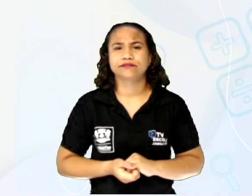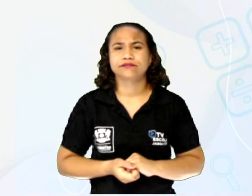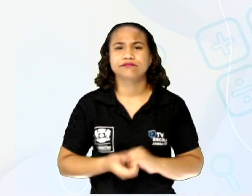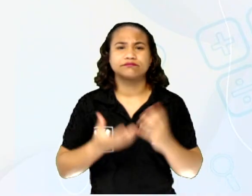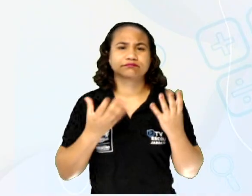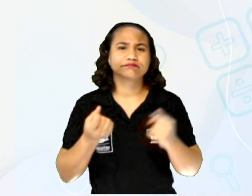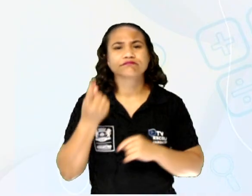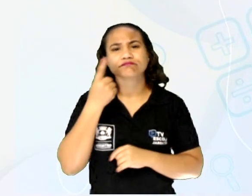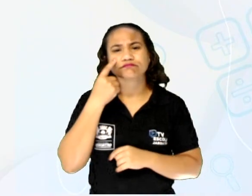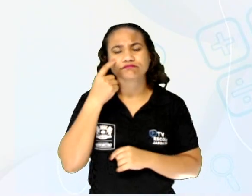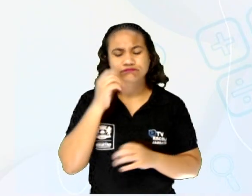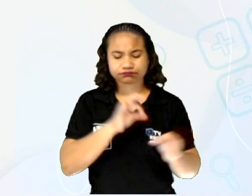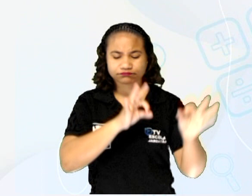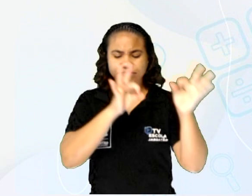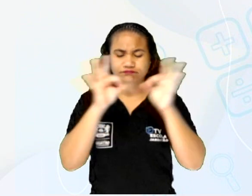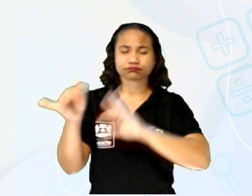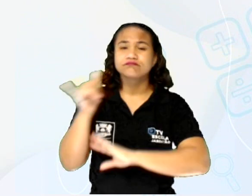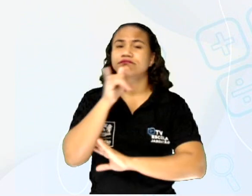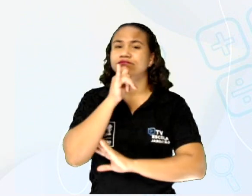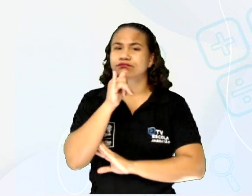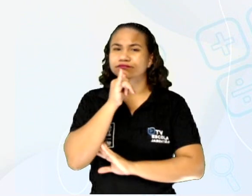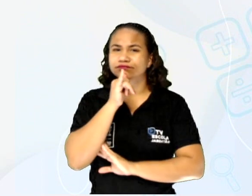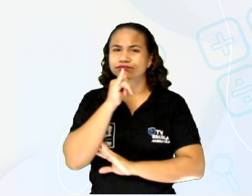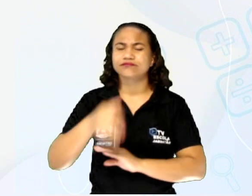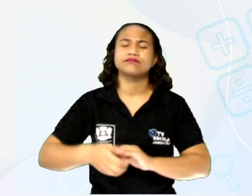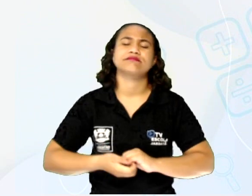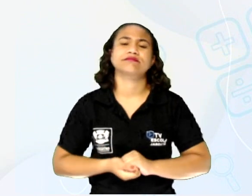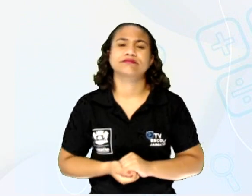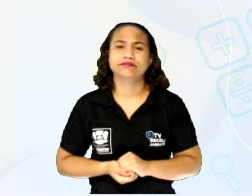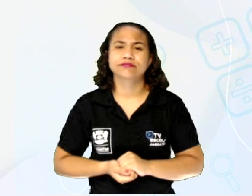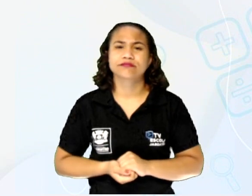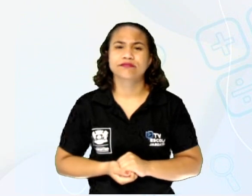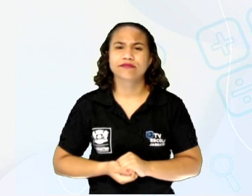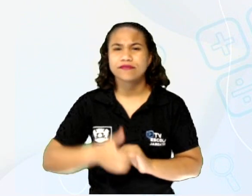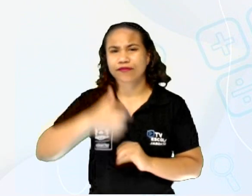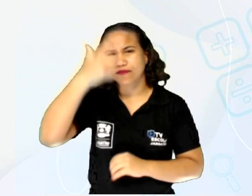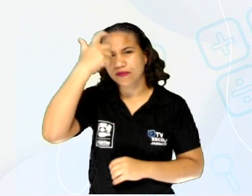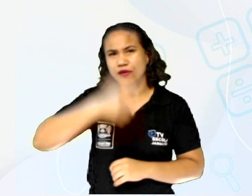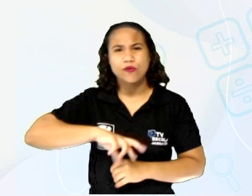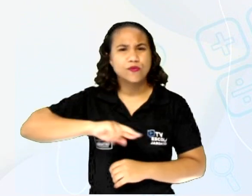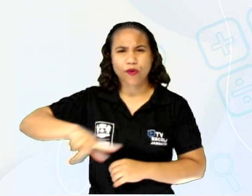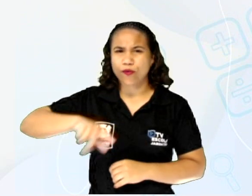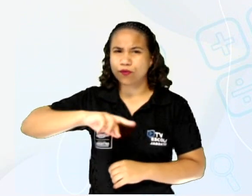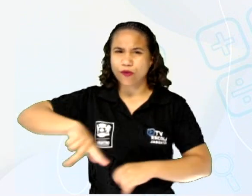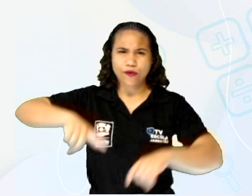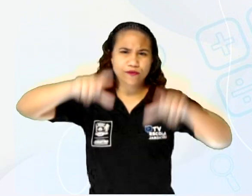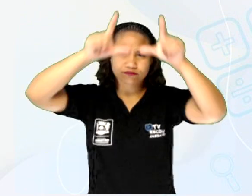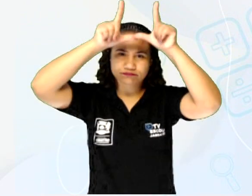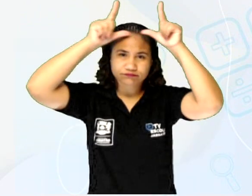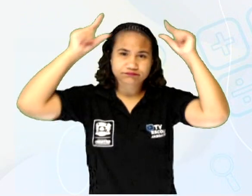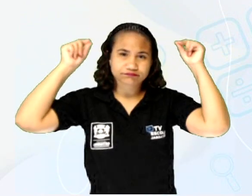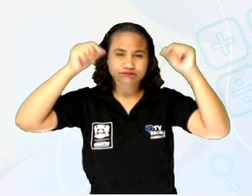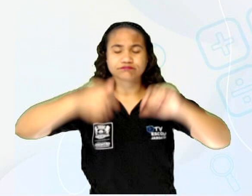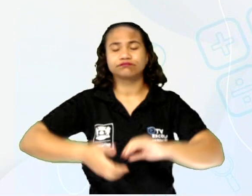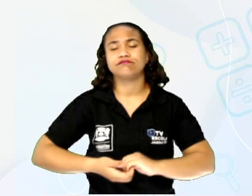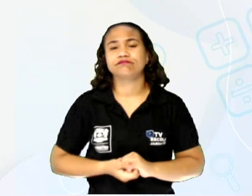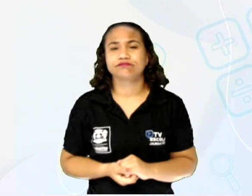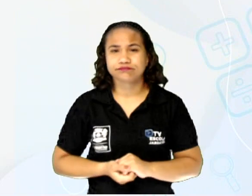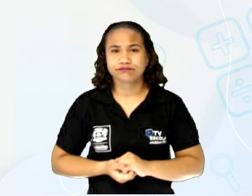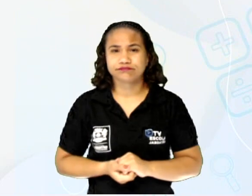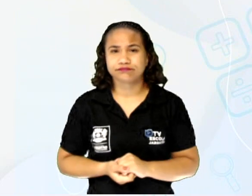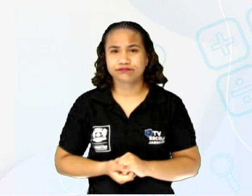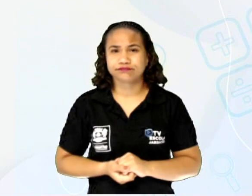Vamos ver aqui alguns exemplos. I am not a nurse. Eu não sou enfermeira. I'm not a